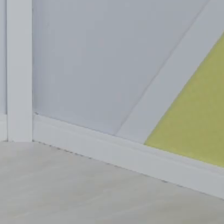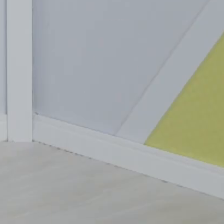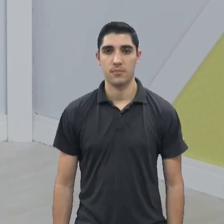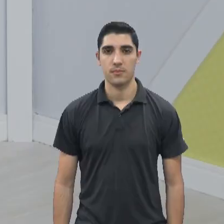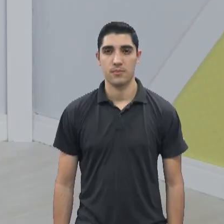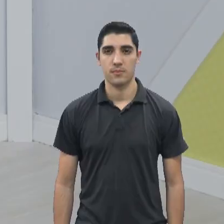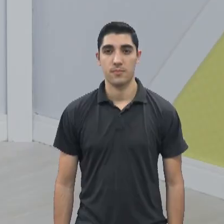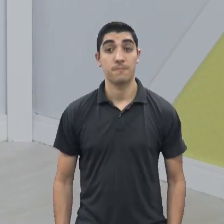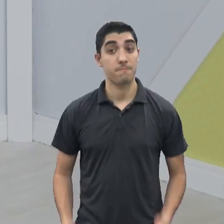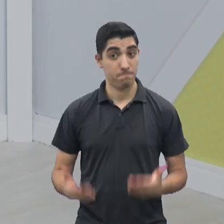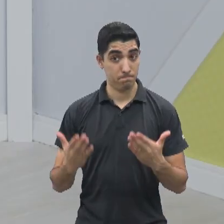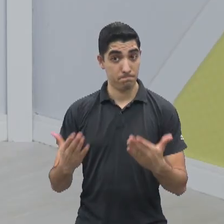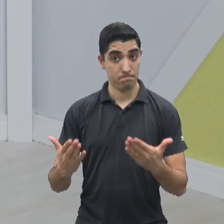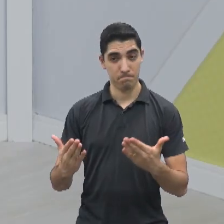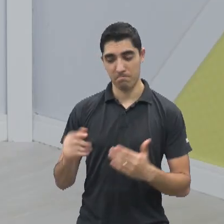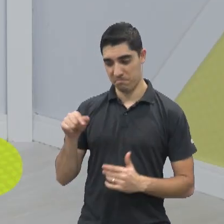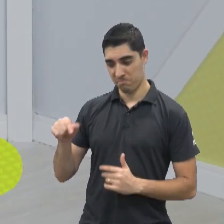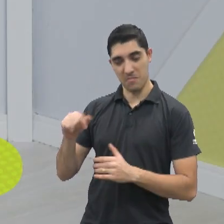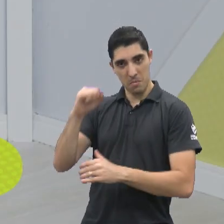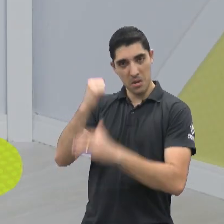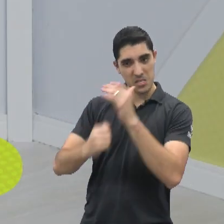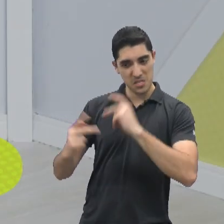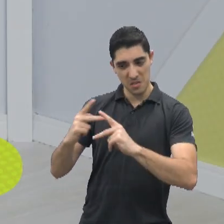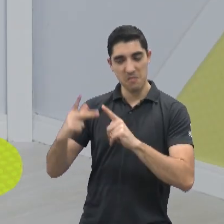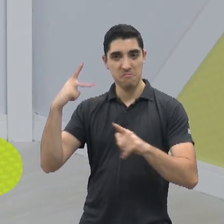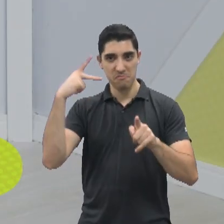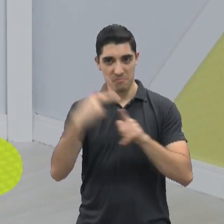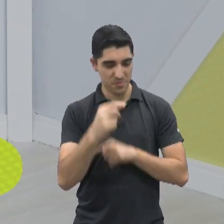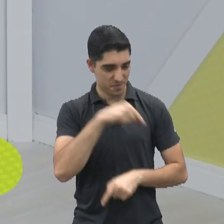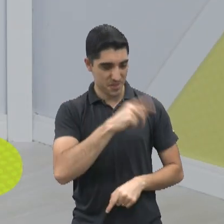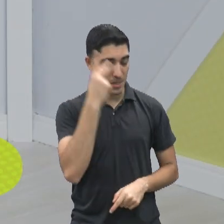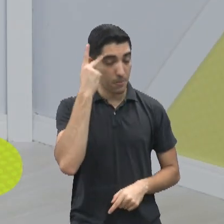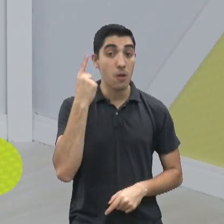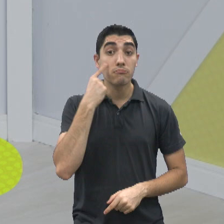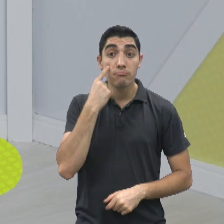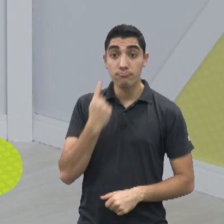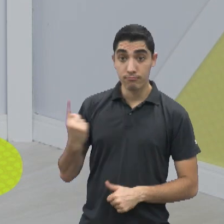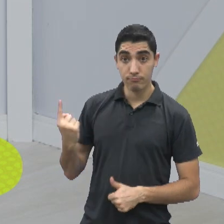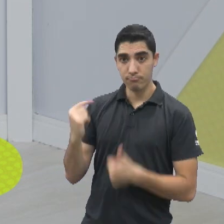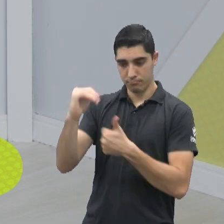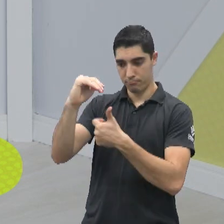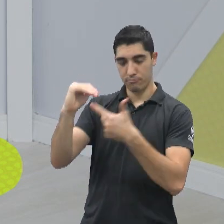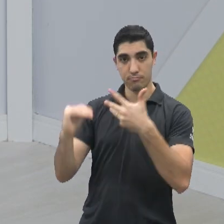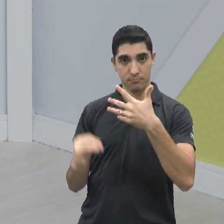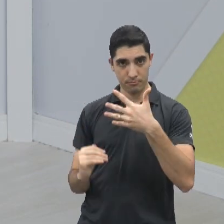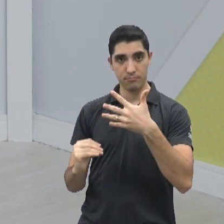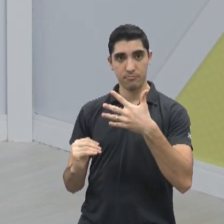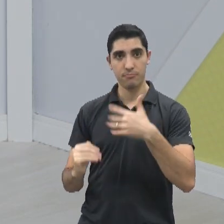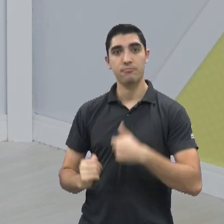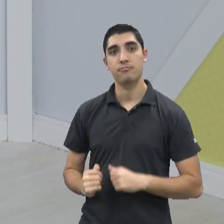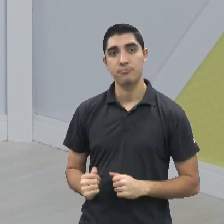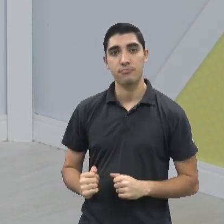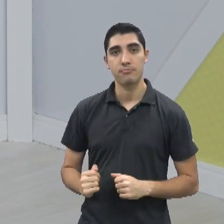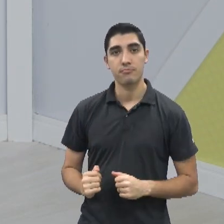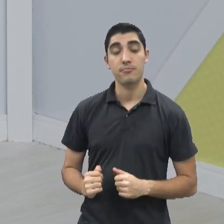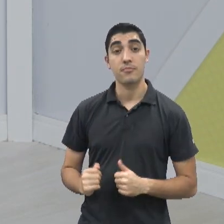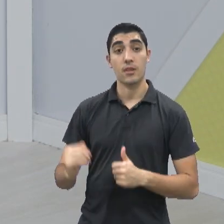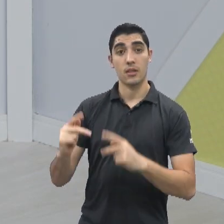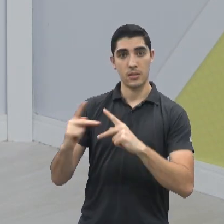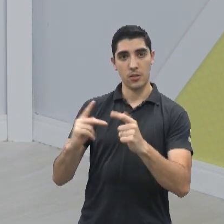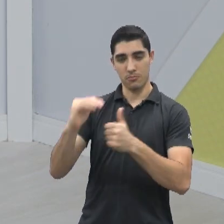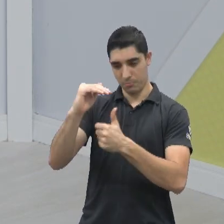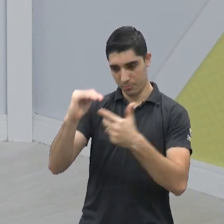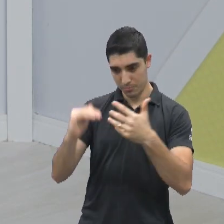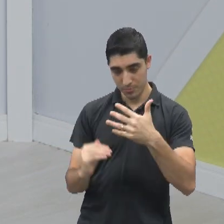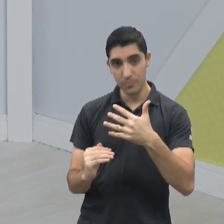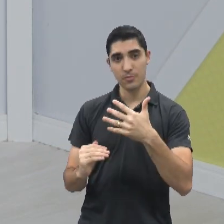Tá aí a vitória do São José contra o São Paulo. Rapidinho, Matheus, só mostrar a classificação aqui do São José. O São José, apesar da vitória,